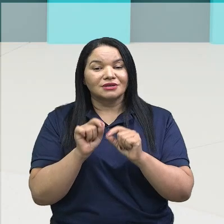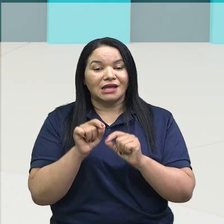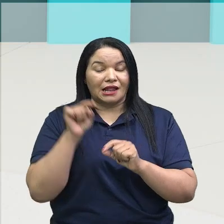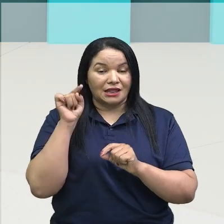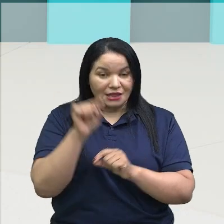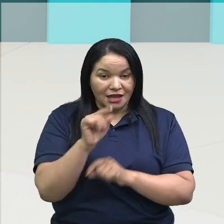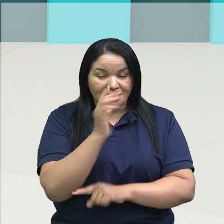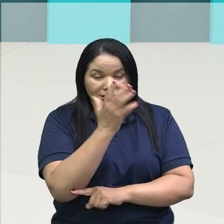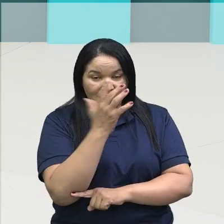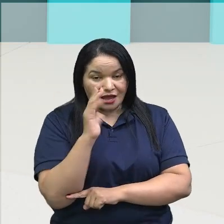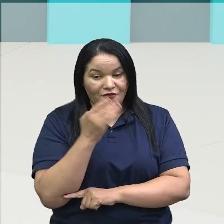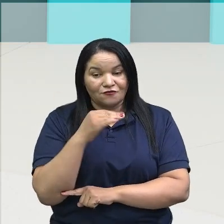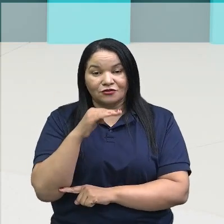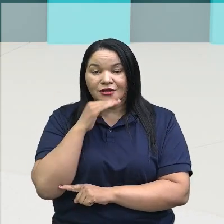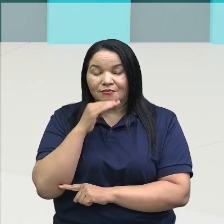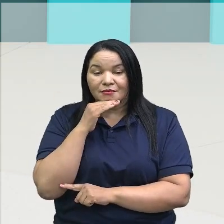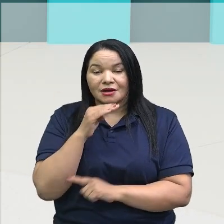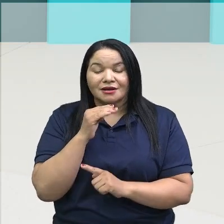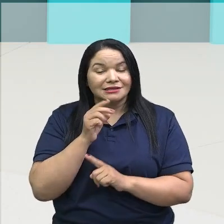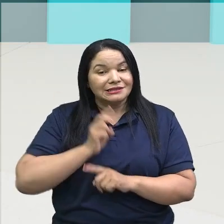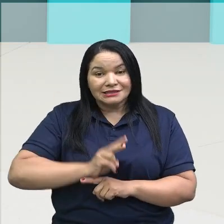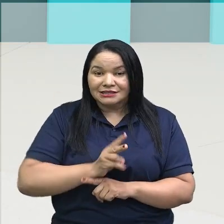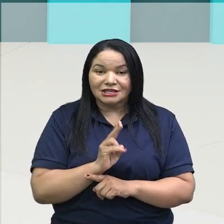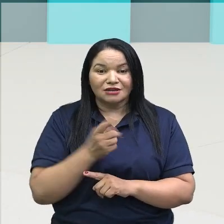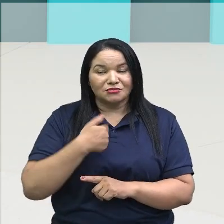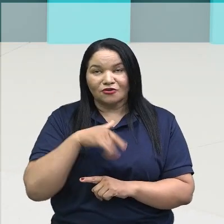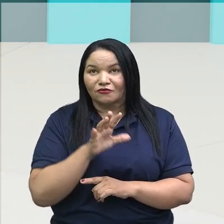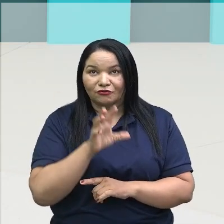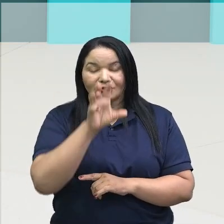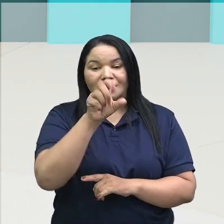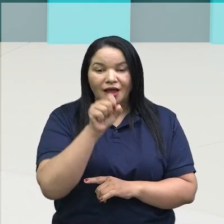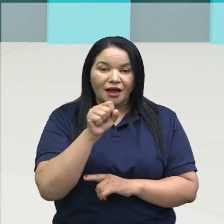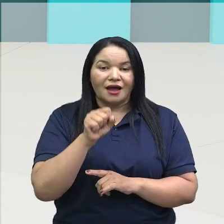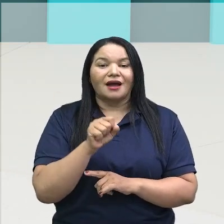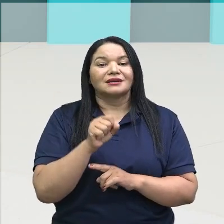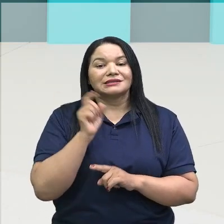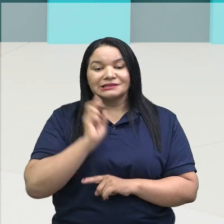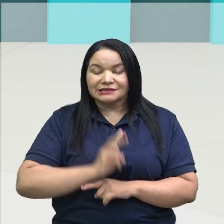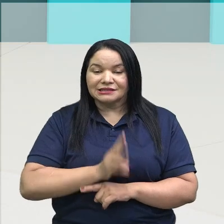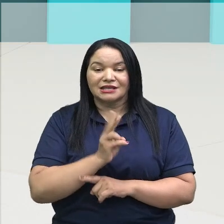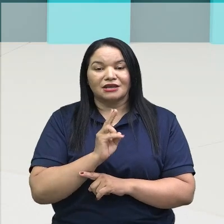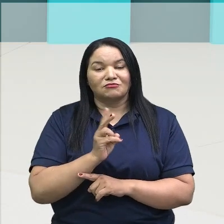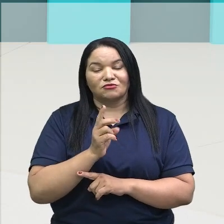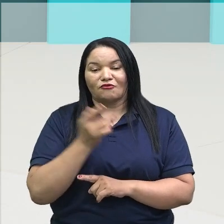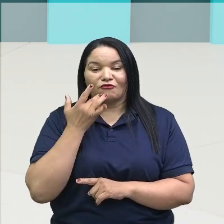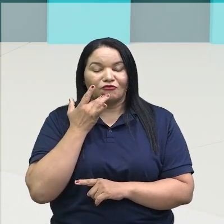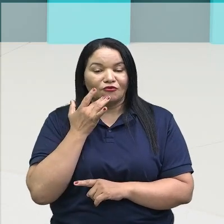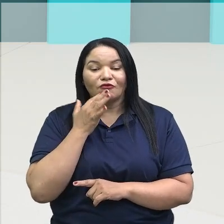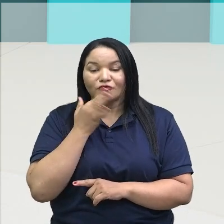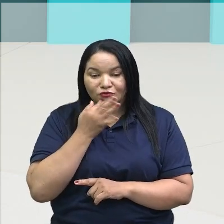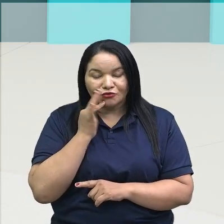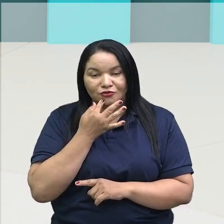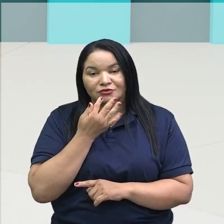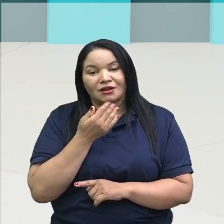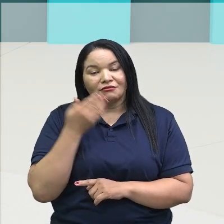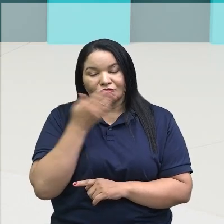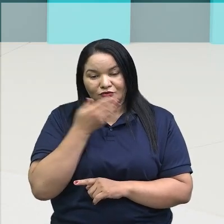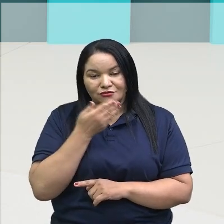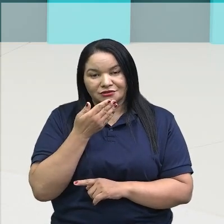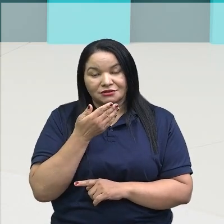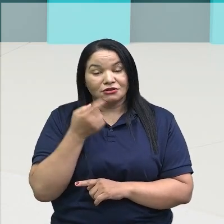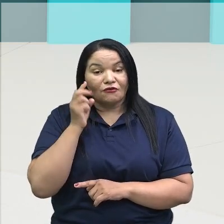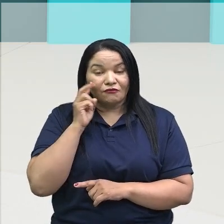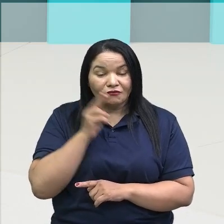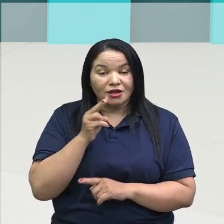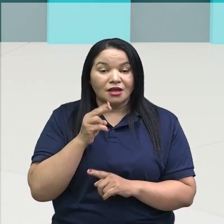mangueira, toda vez que eu for apanhar, pegar uma manga, eu só vou ter mangas doces, bastante doces. Então, observe que eu cheguei por meio ali de